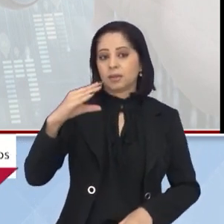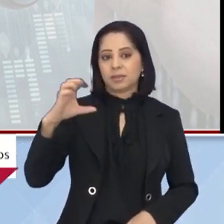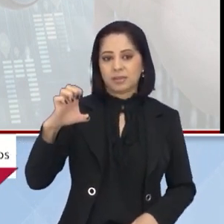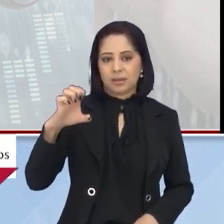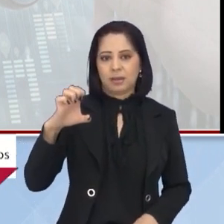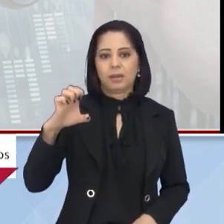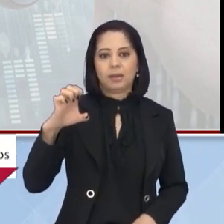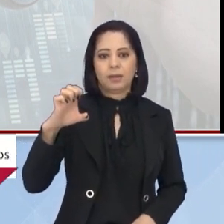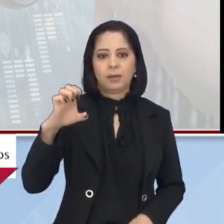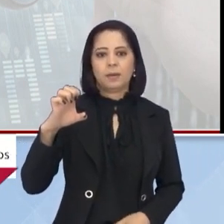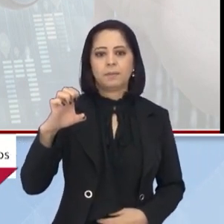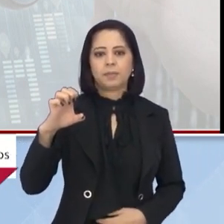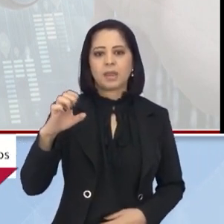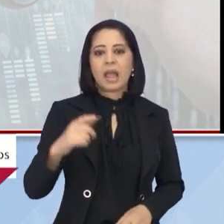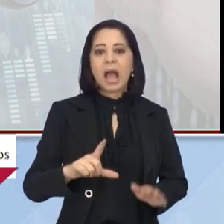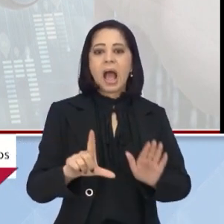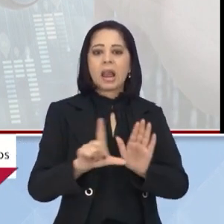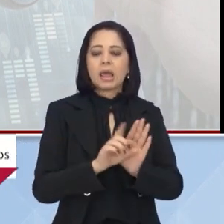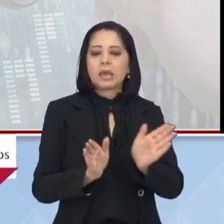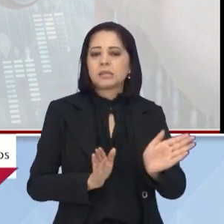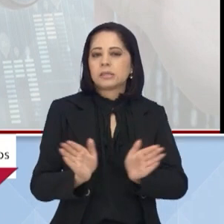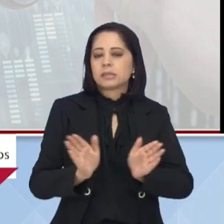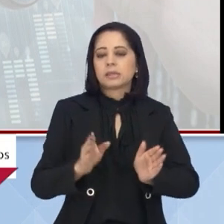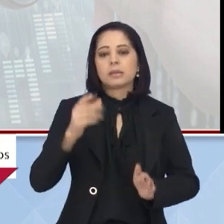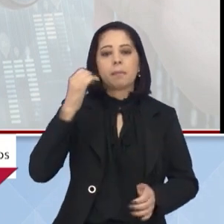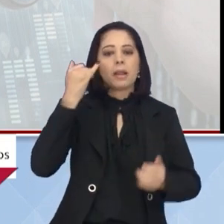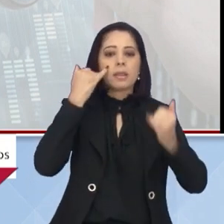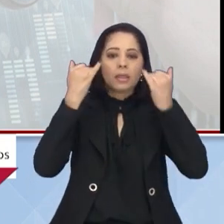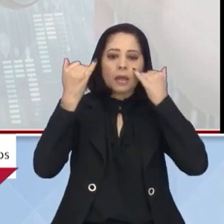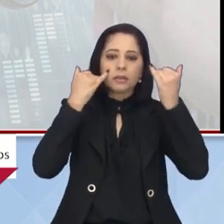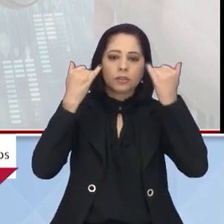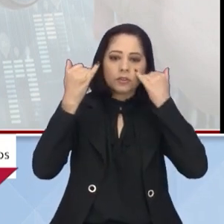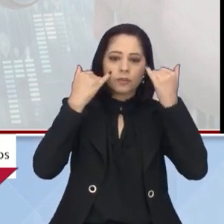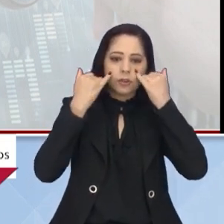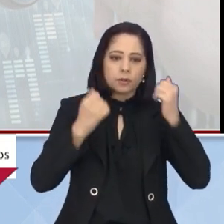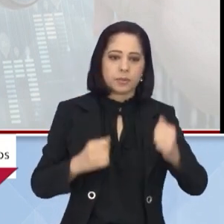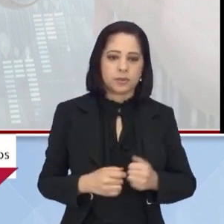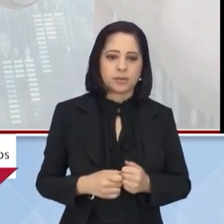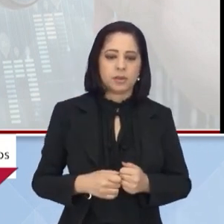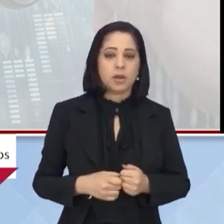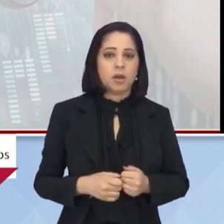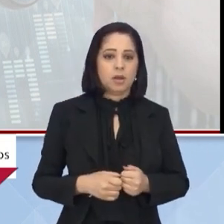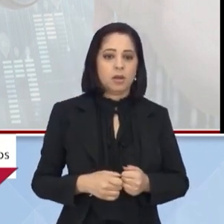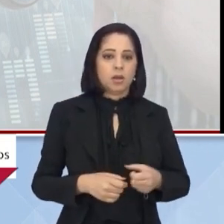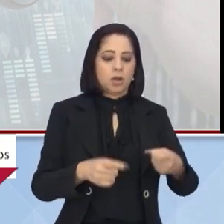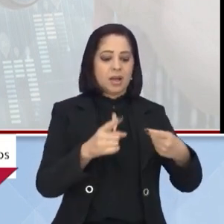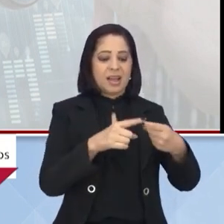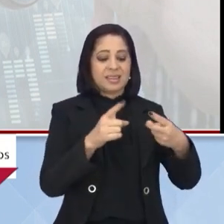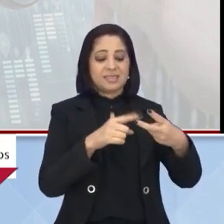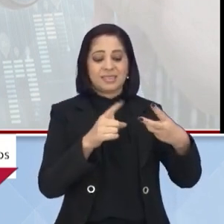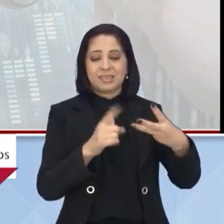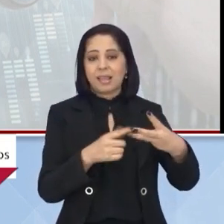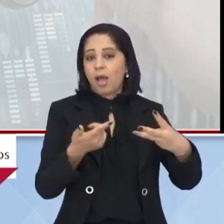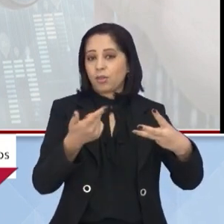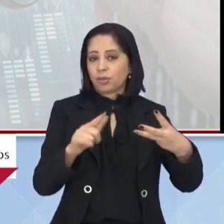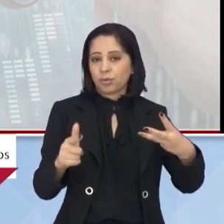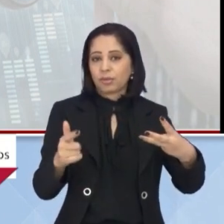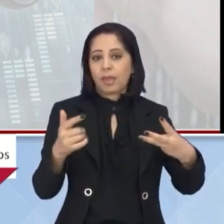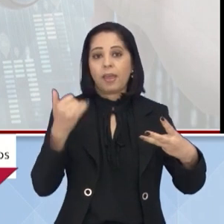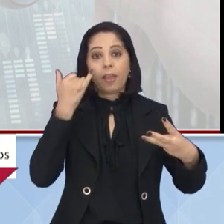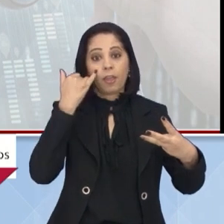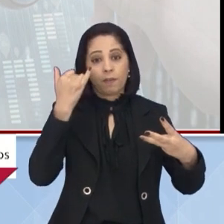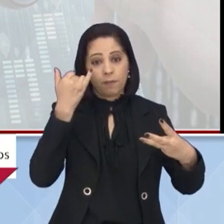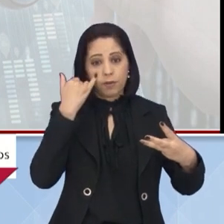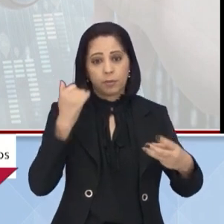observância à lei de acesso à informação não há observância Aos três comunicados sdg que tratam do tema